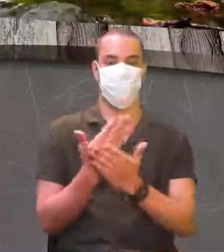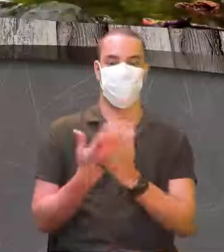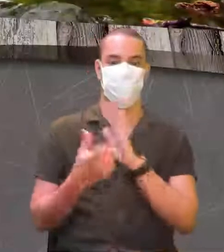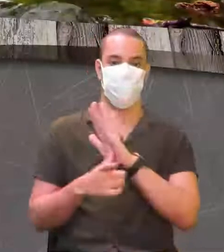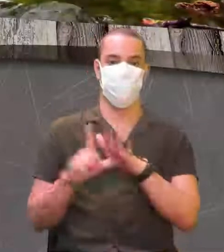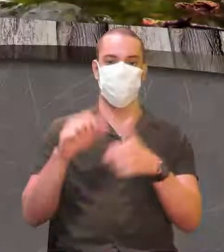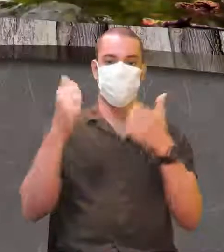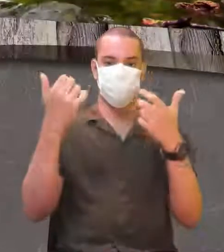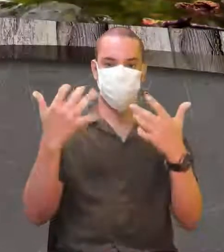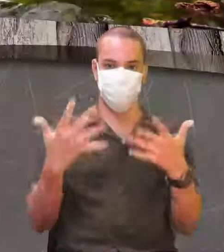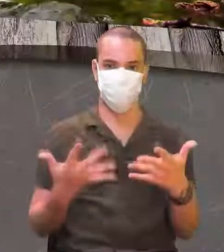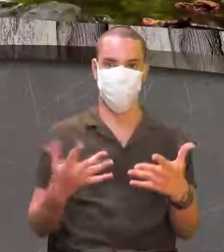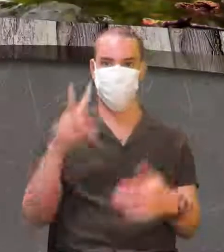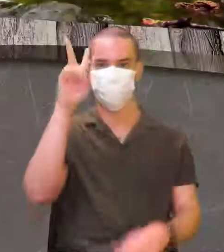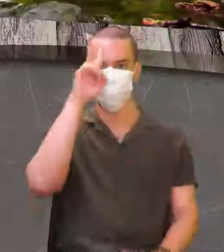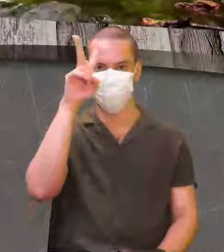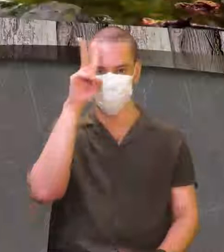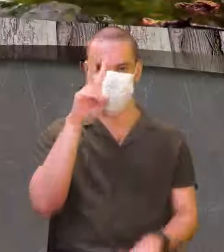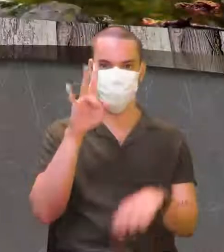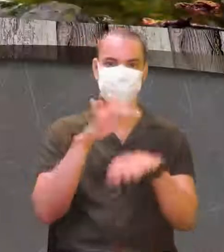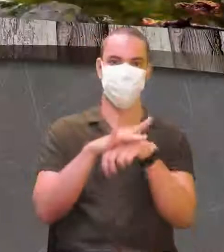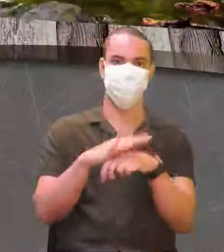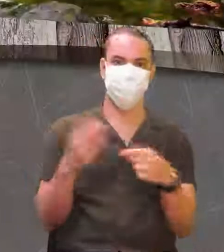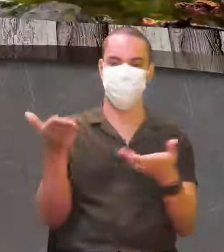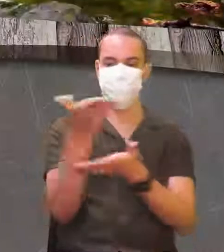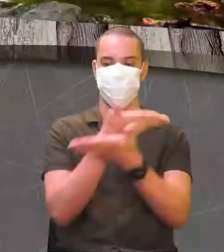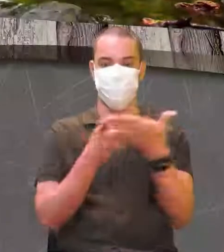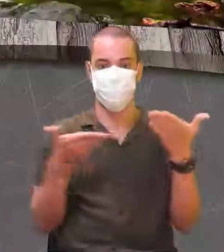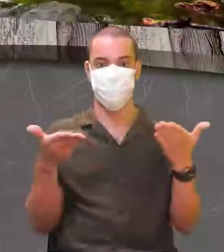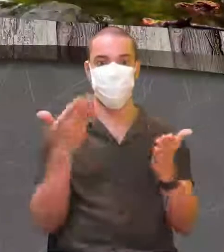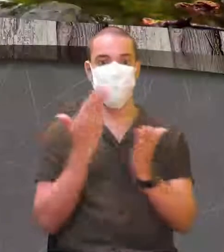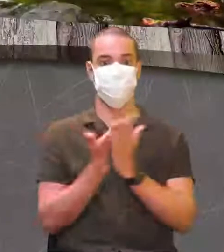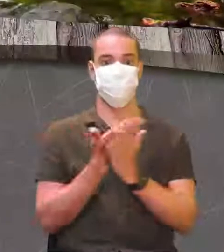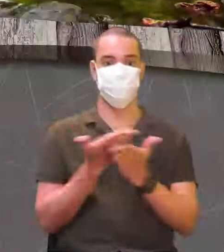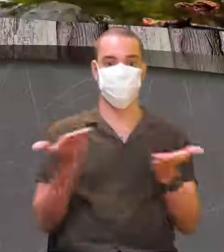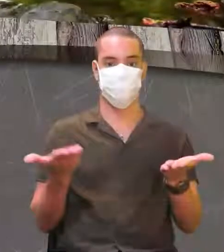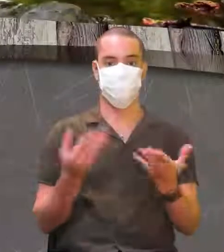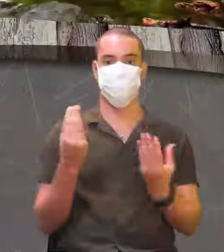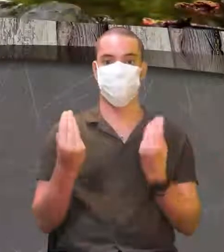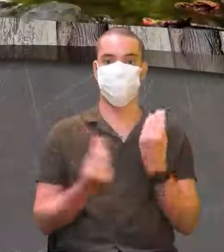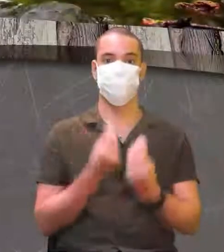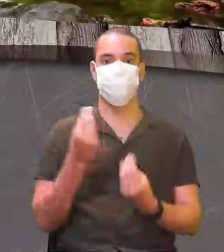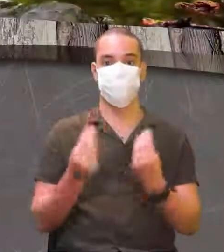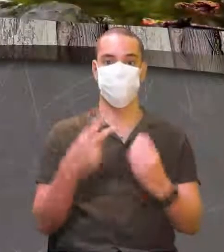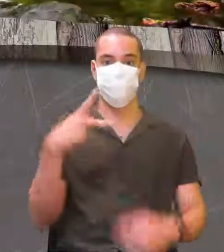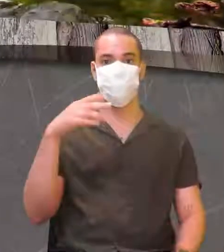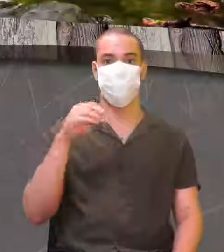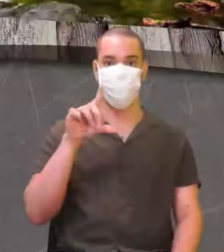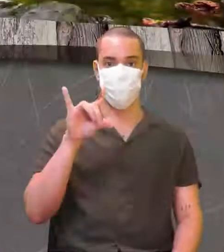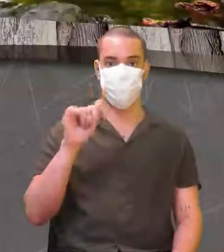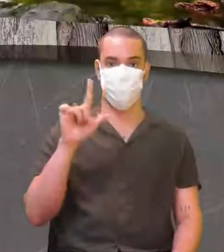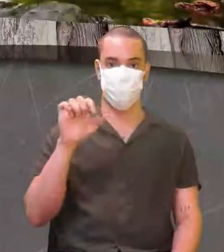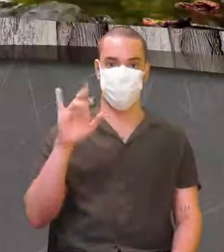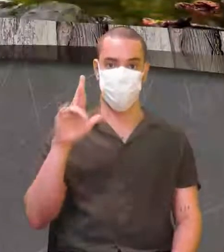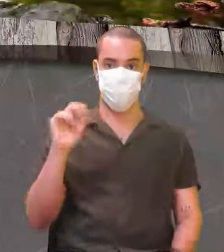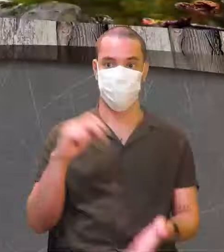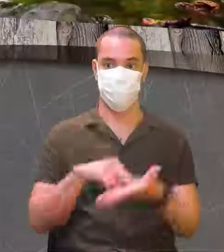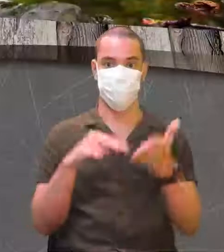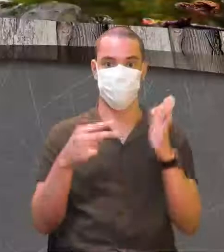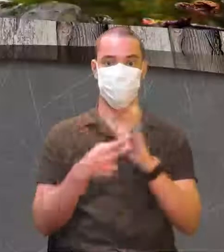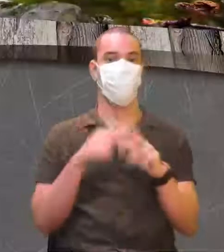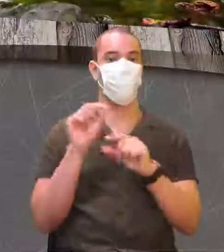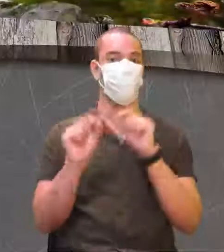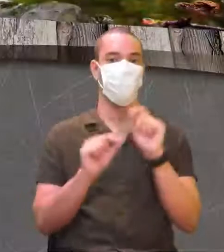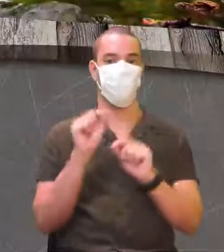sobre epistasia, sobre interações gênicas, não foi? Essa aula vai falar sobre a polialelia. Ou seja,